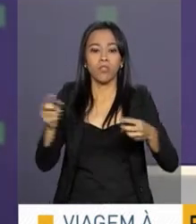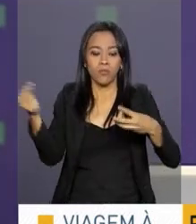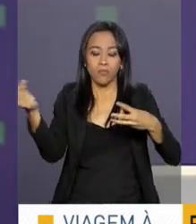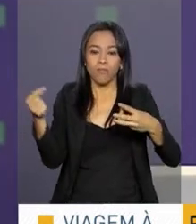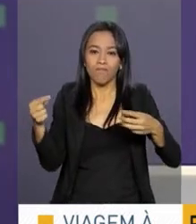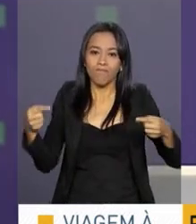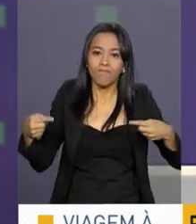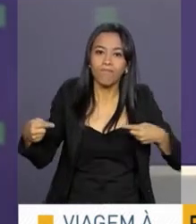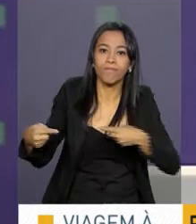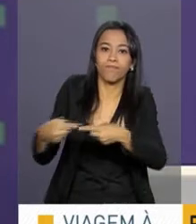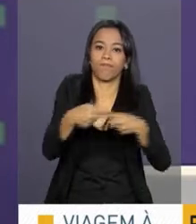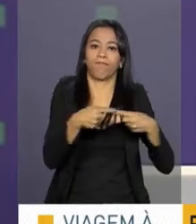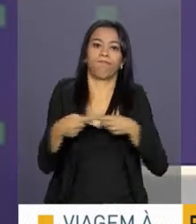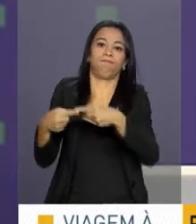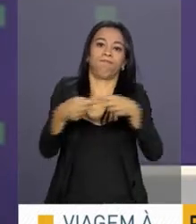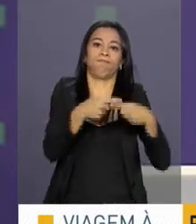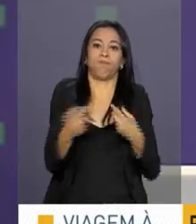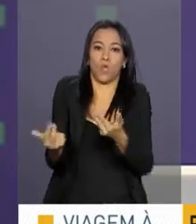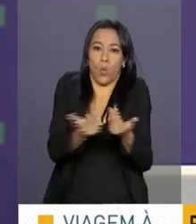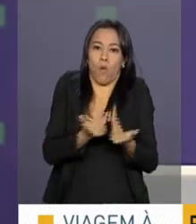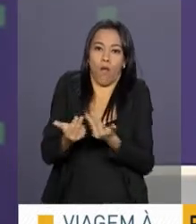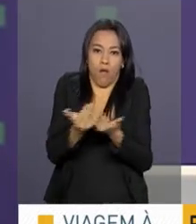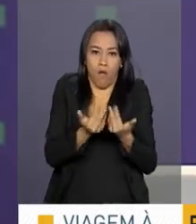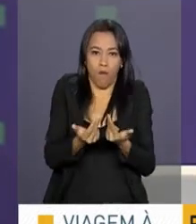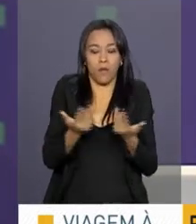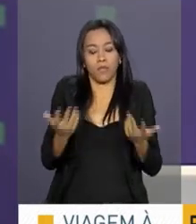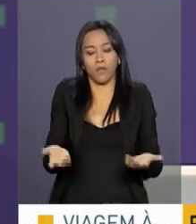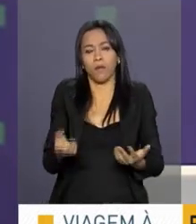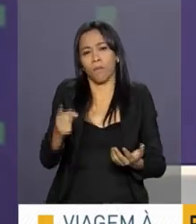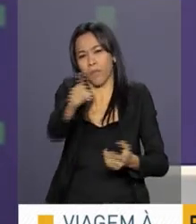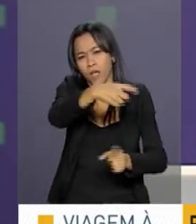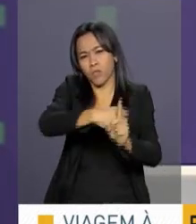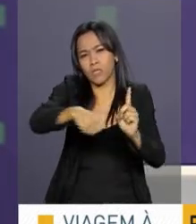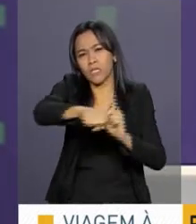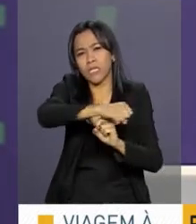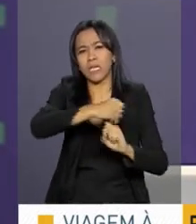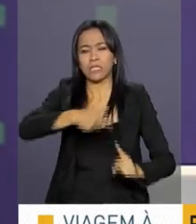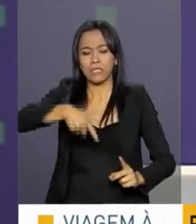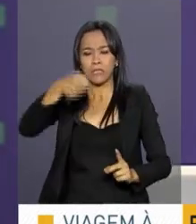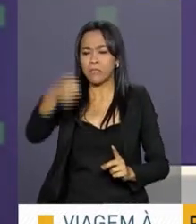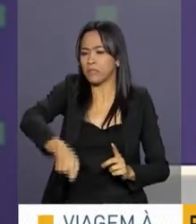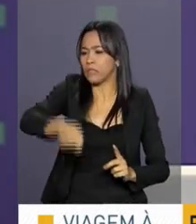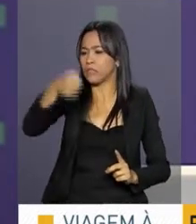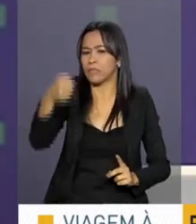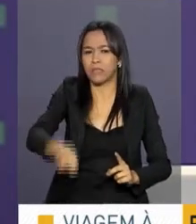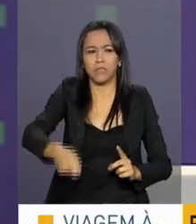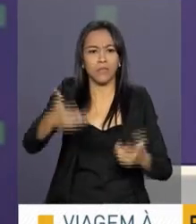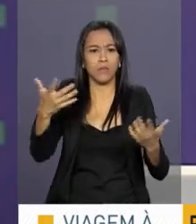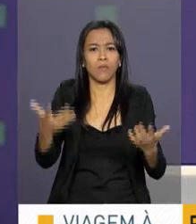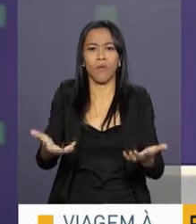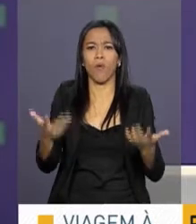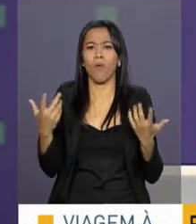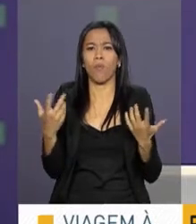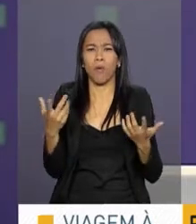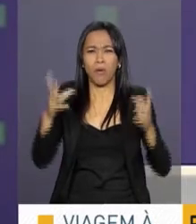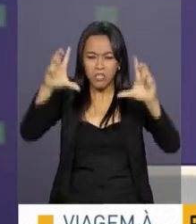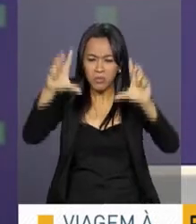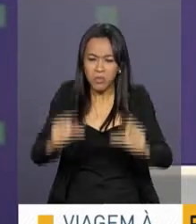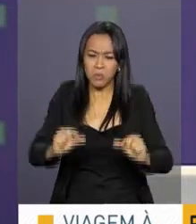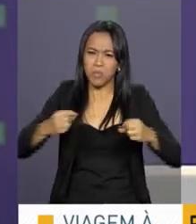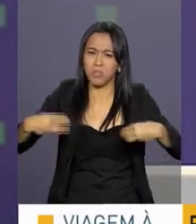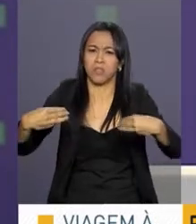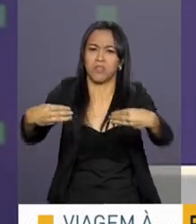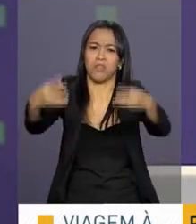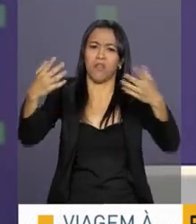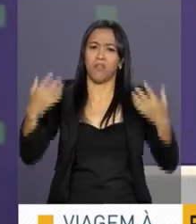Michel Temer, não só para atender uma demanda da sociedade, que exigia, né, um Estado menor, com menos ministério,